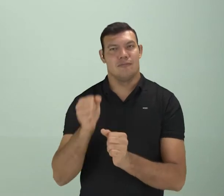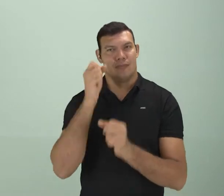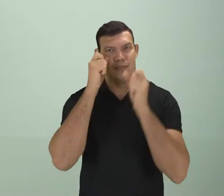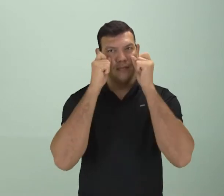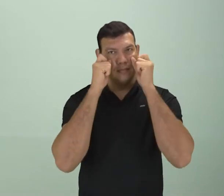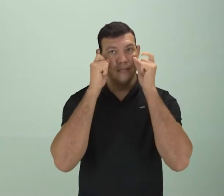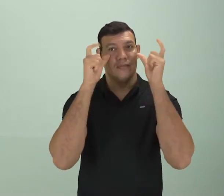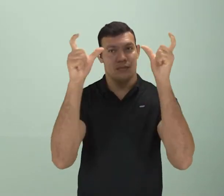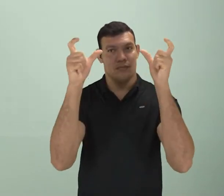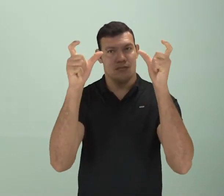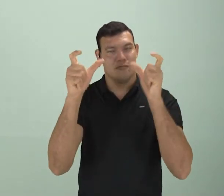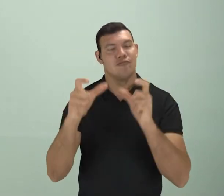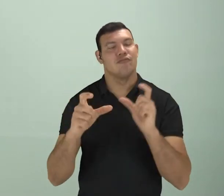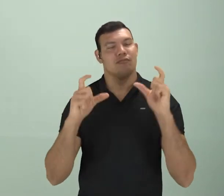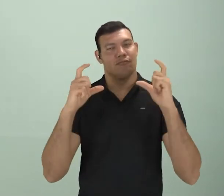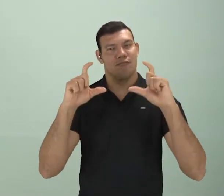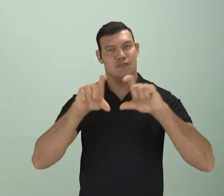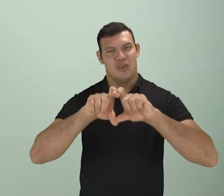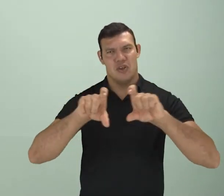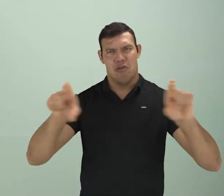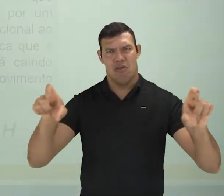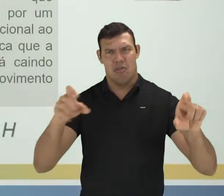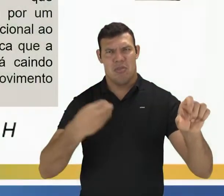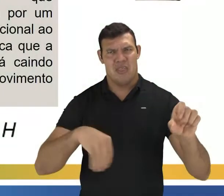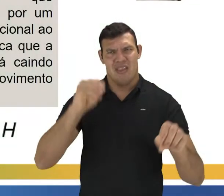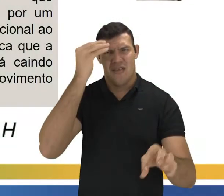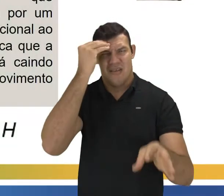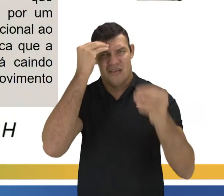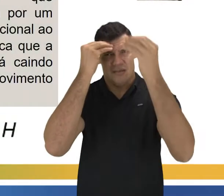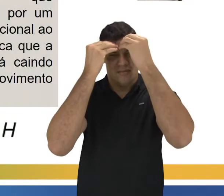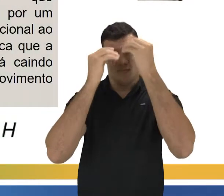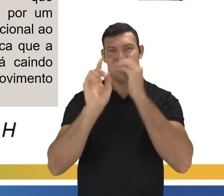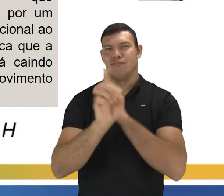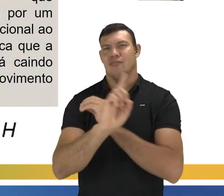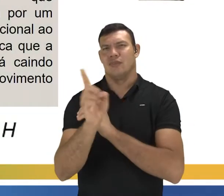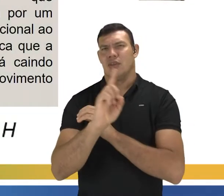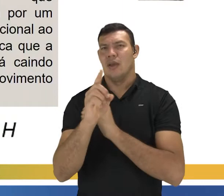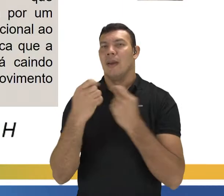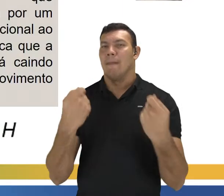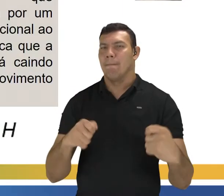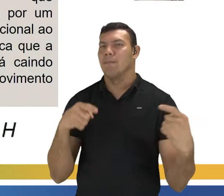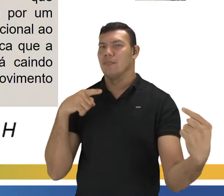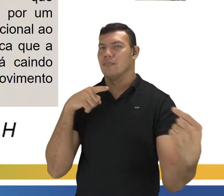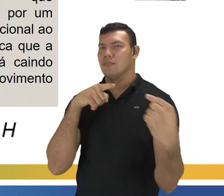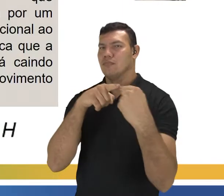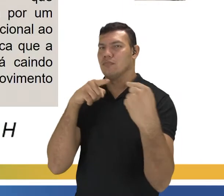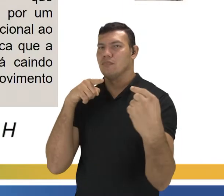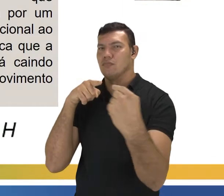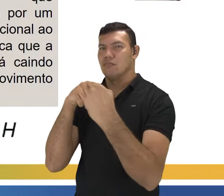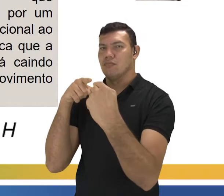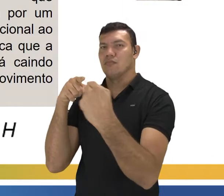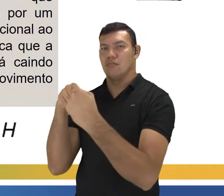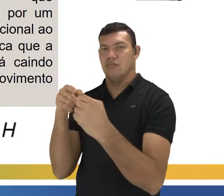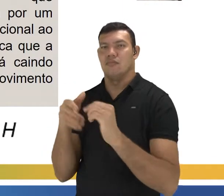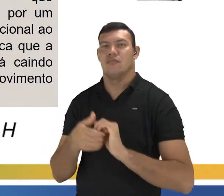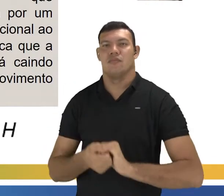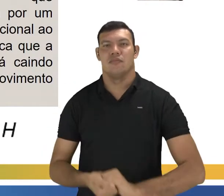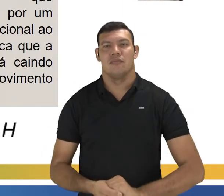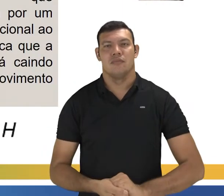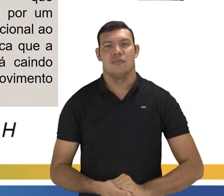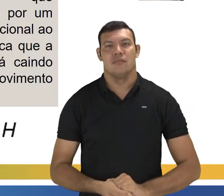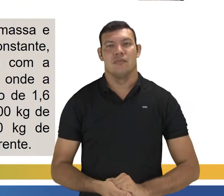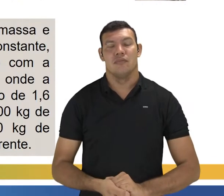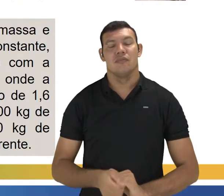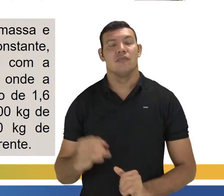deriva da equação de torricelli então preste atenção nessas equações da não precisa decorar equação você só precisa